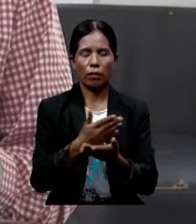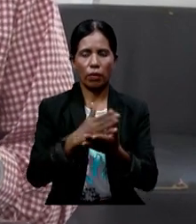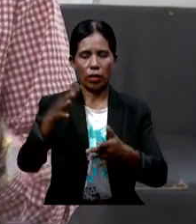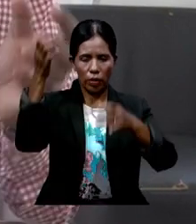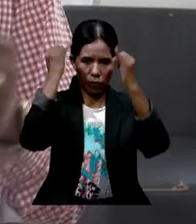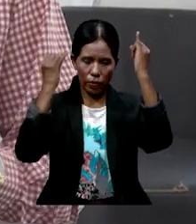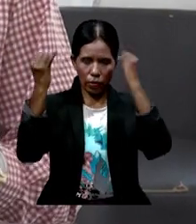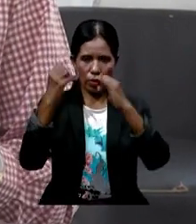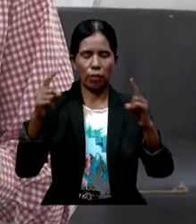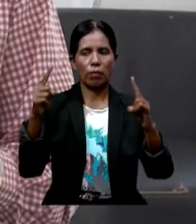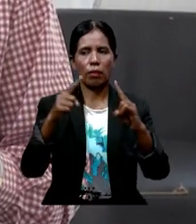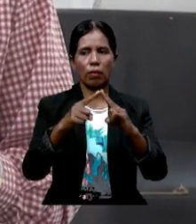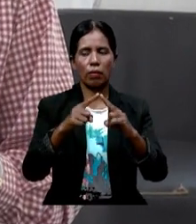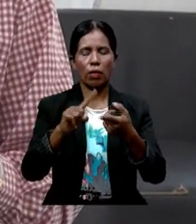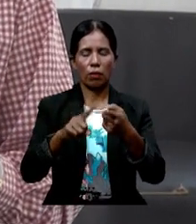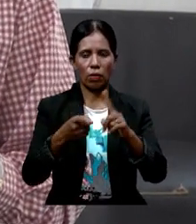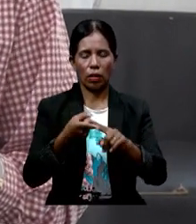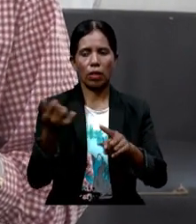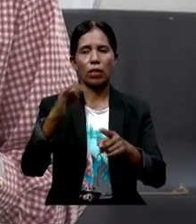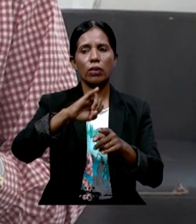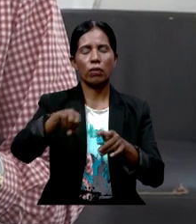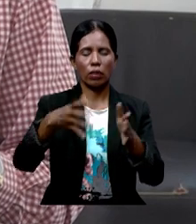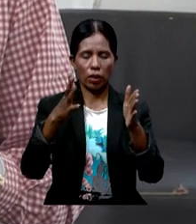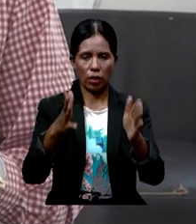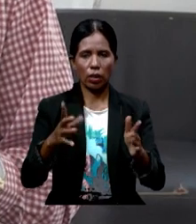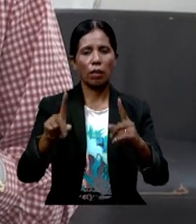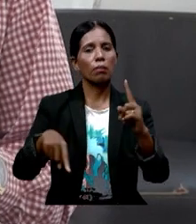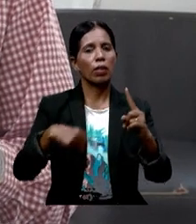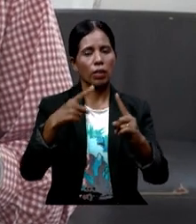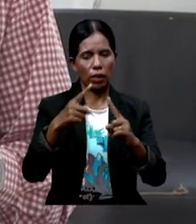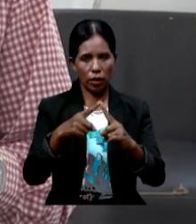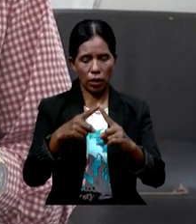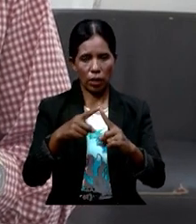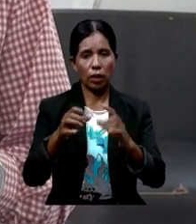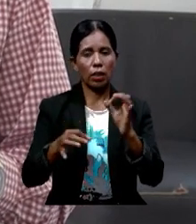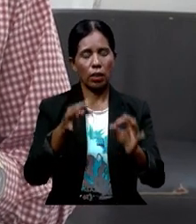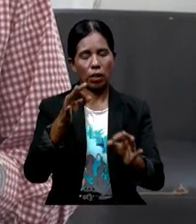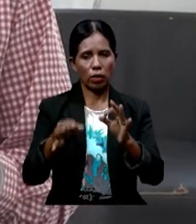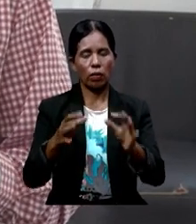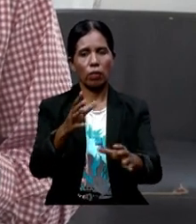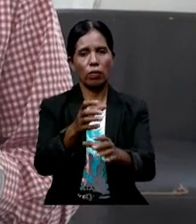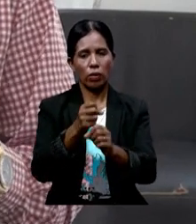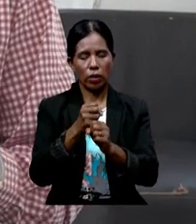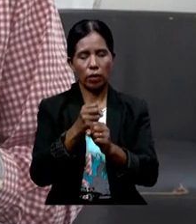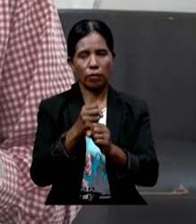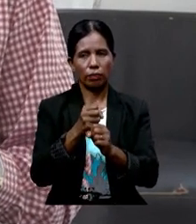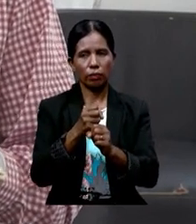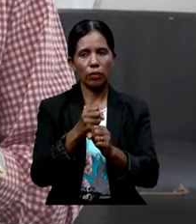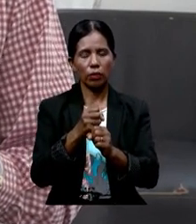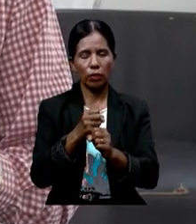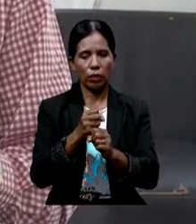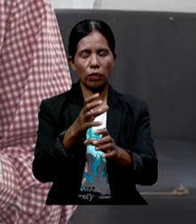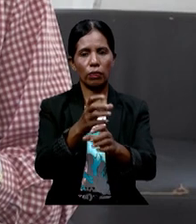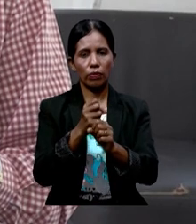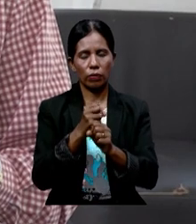ba colega jornalista sira para tu bele bai hira quando halo liputan ba liputan cobertura ba